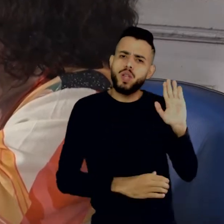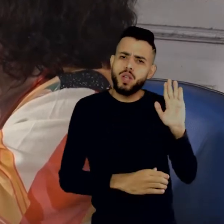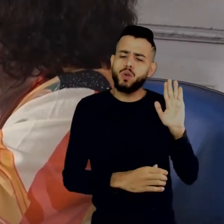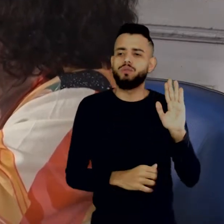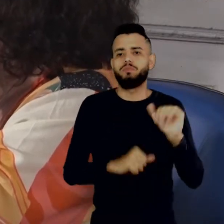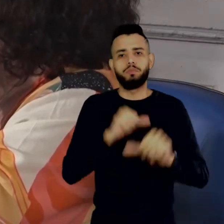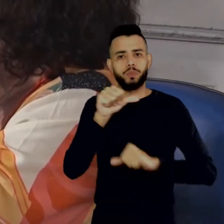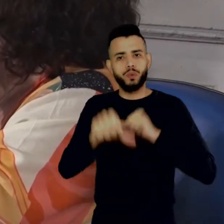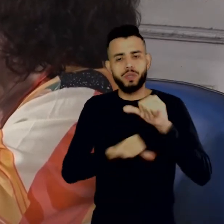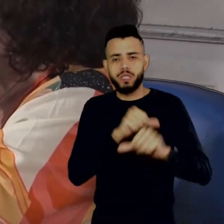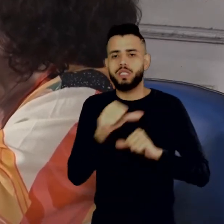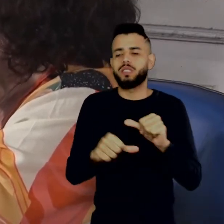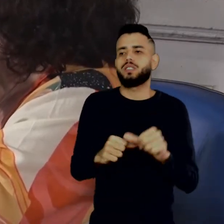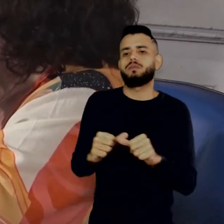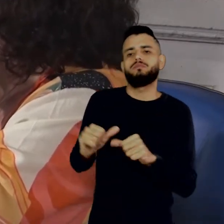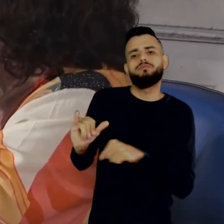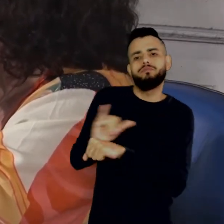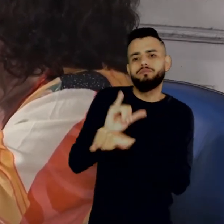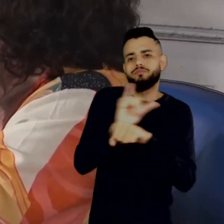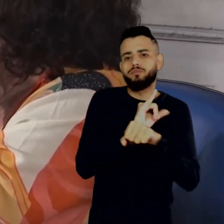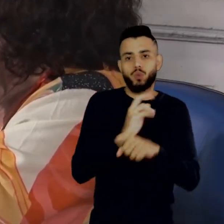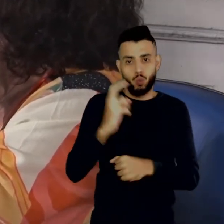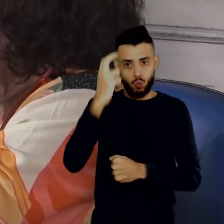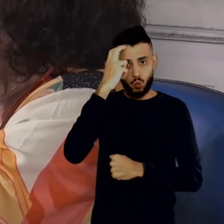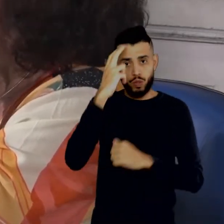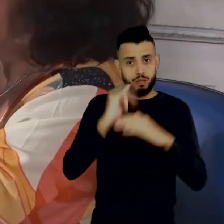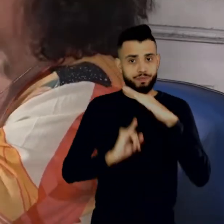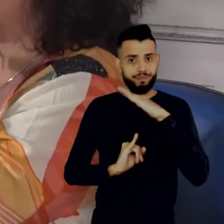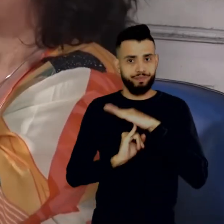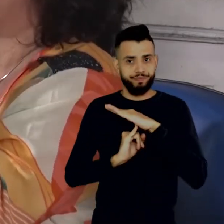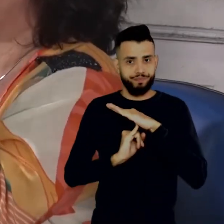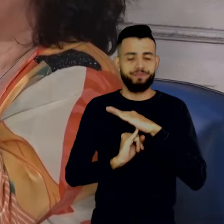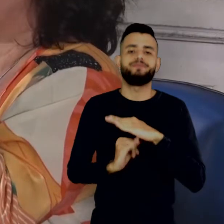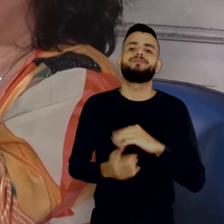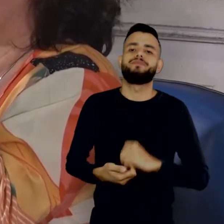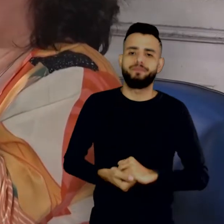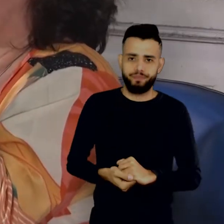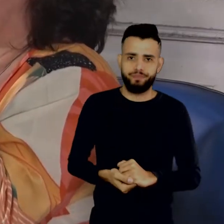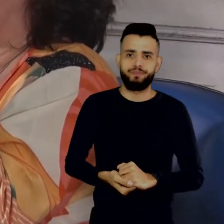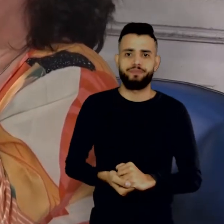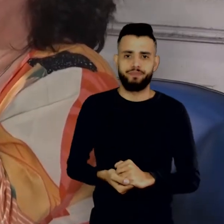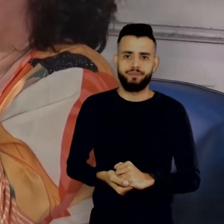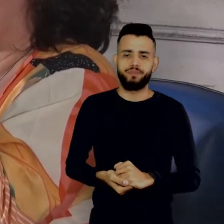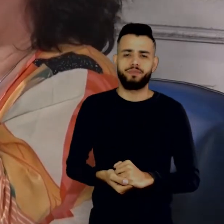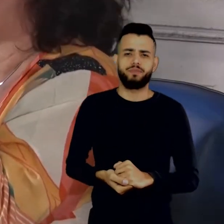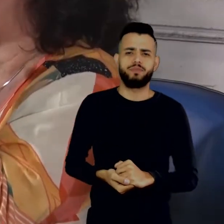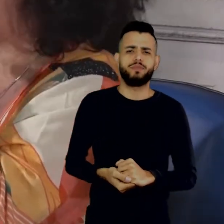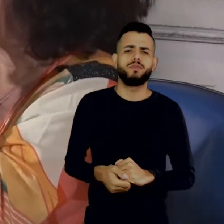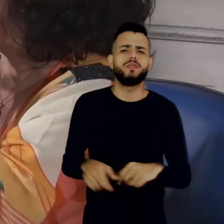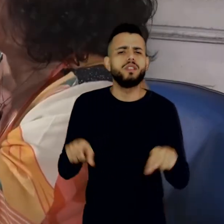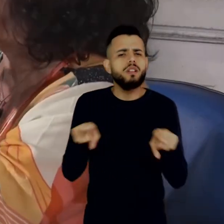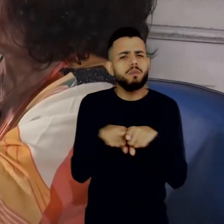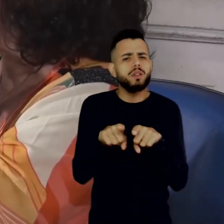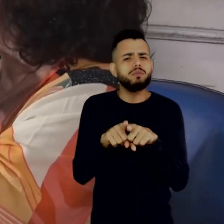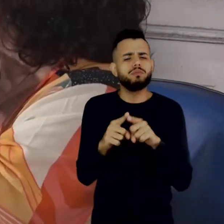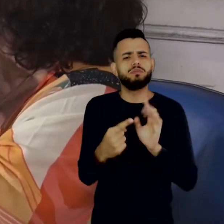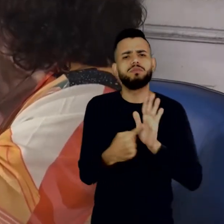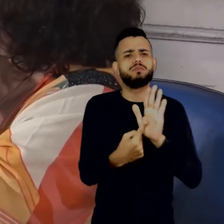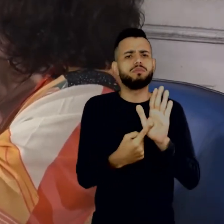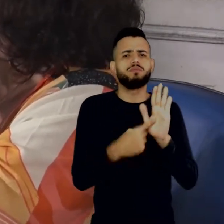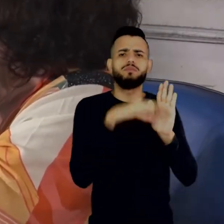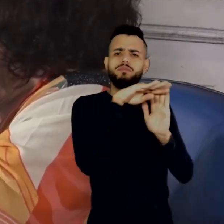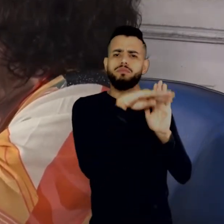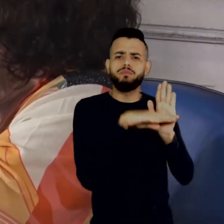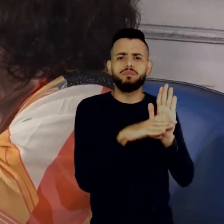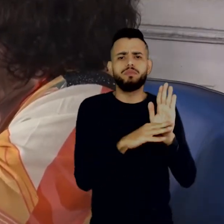de procedimentos e culturas institucionais, né? Mas um aspecto que a gente traz, apesar de ser